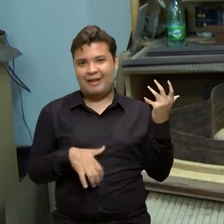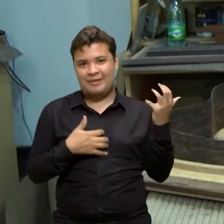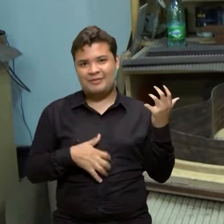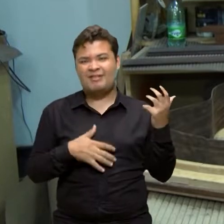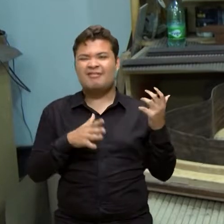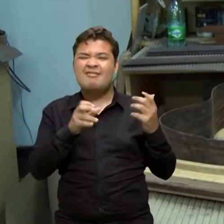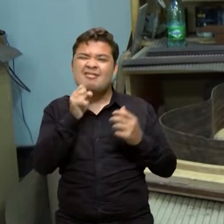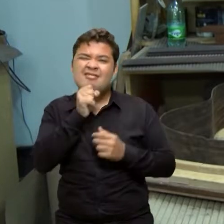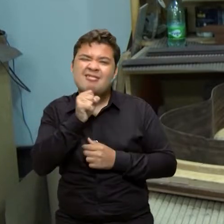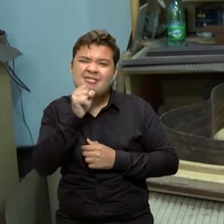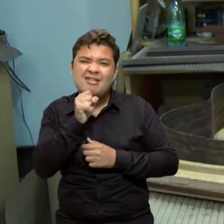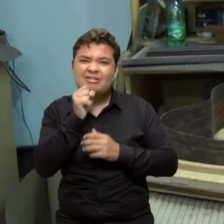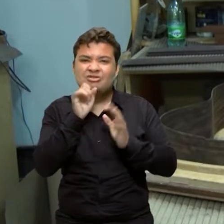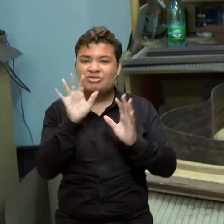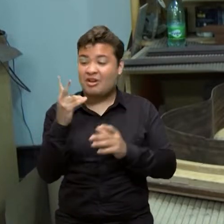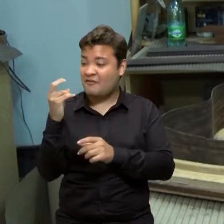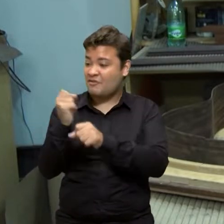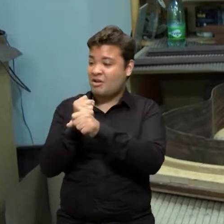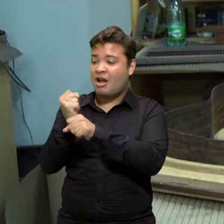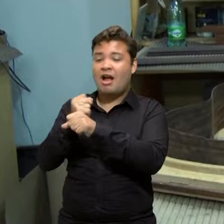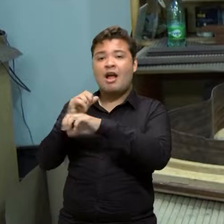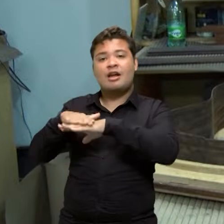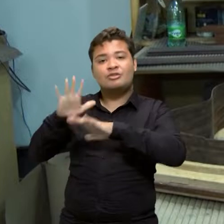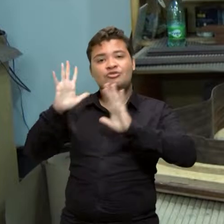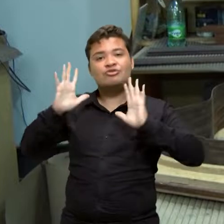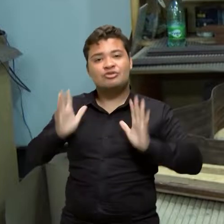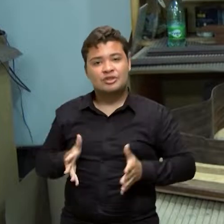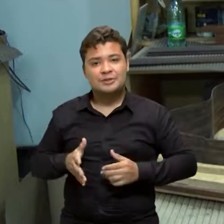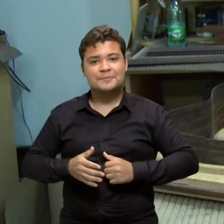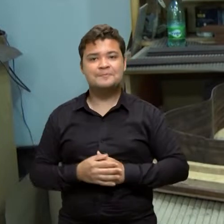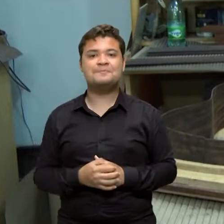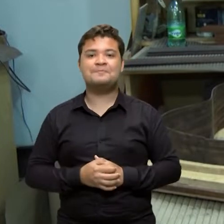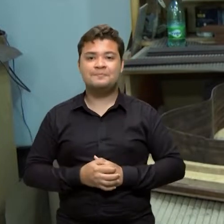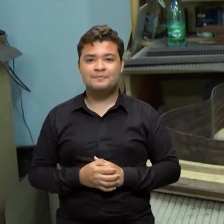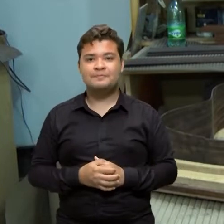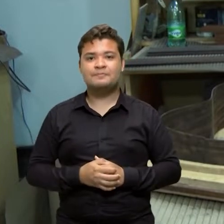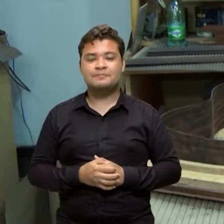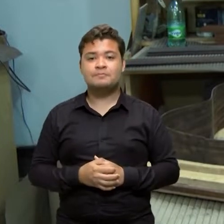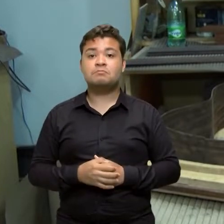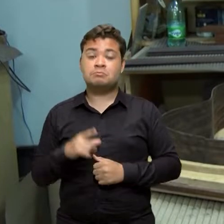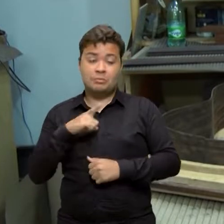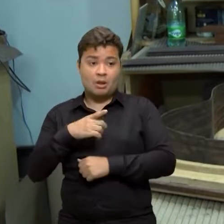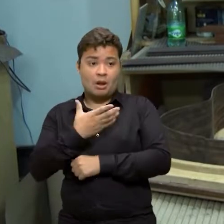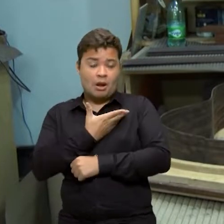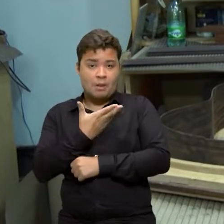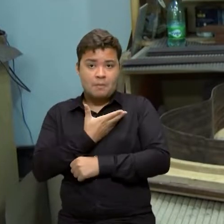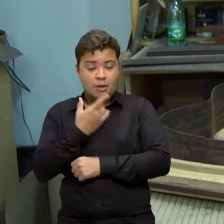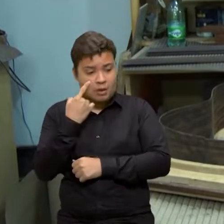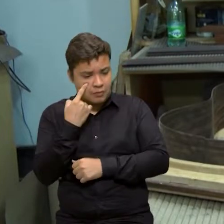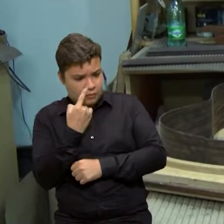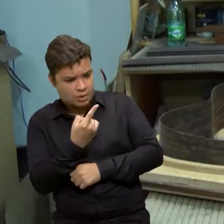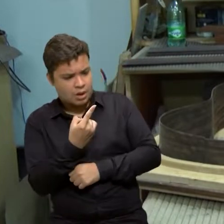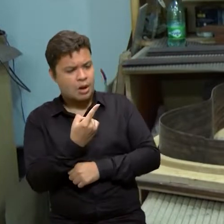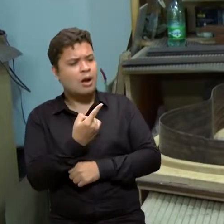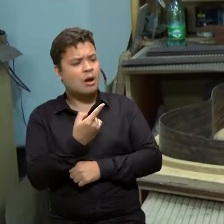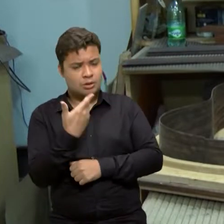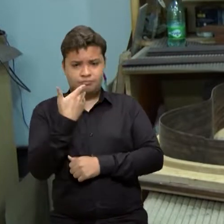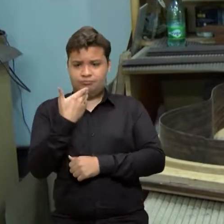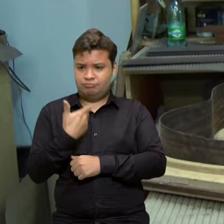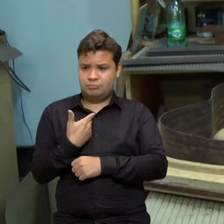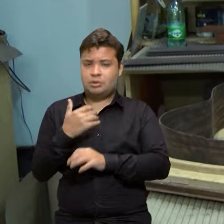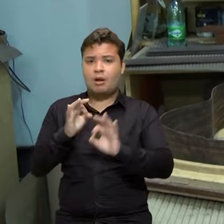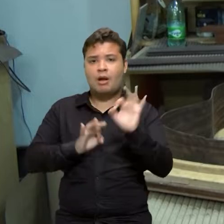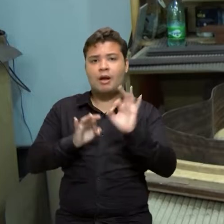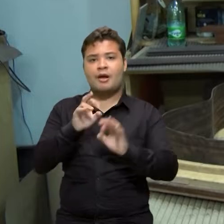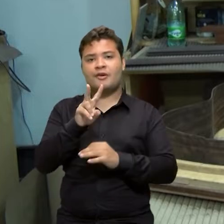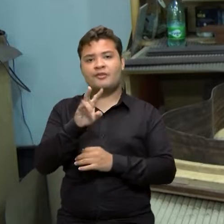meio velhinho já são mais de 20 anos, né? E um colega viu e pediu para